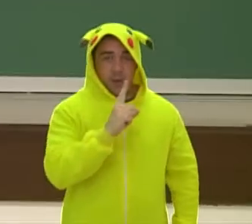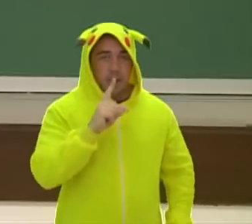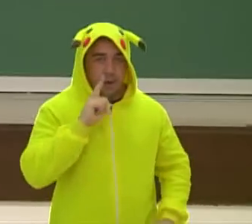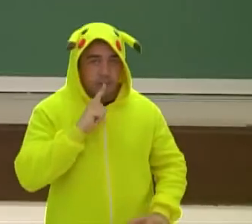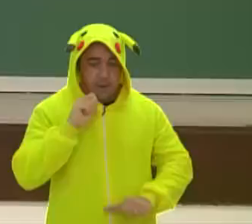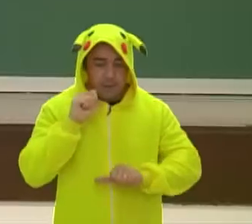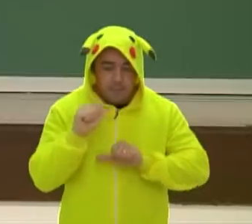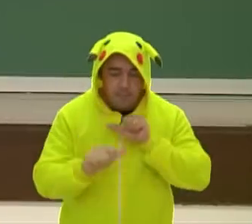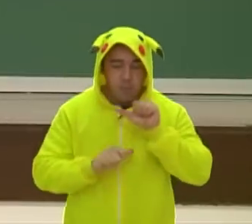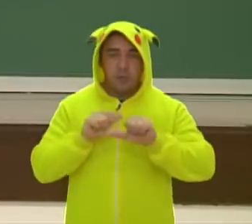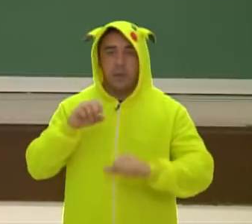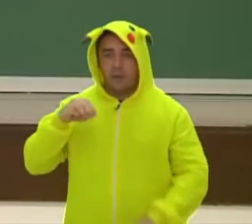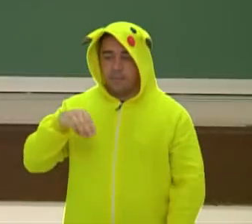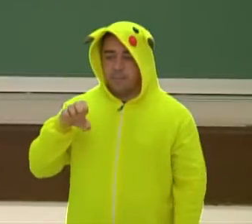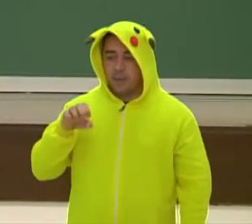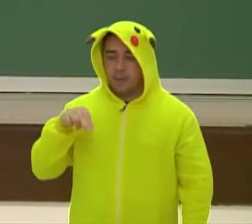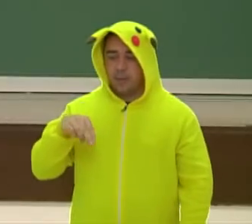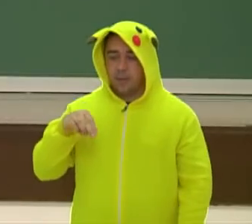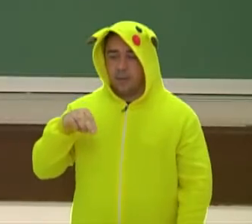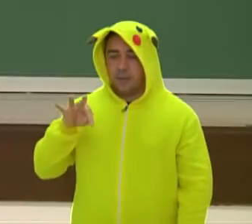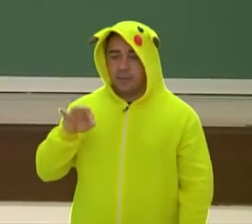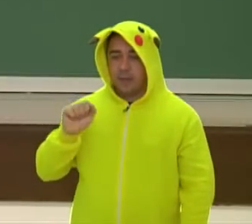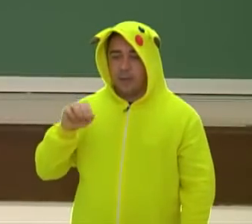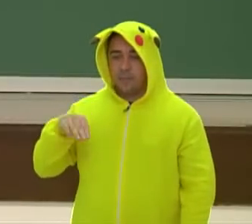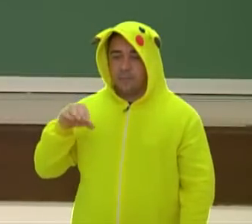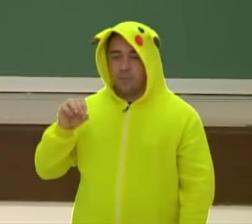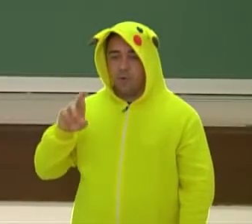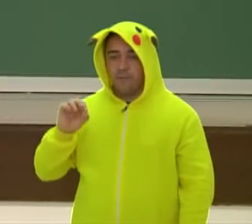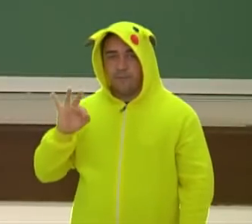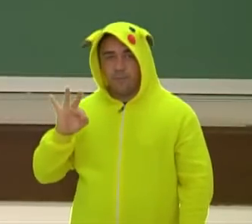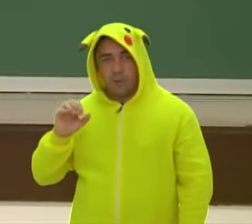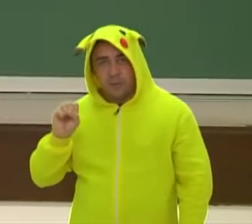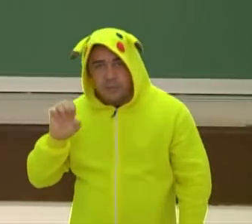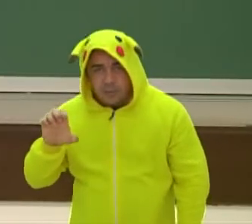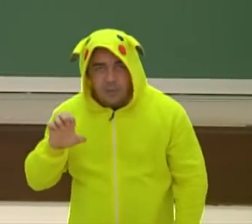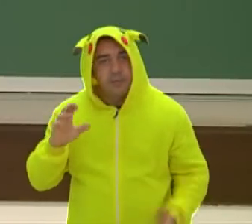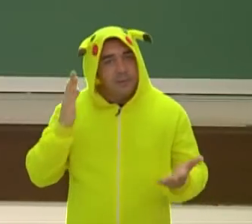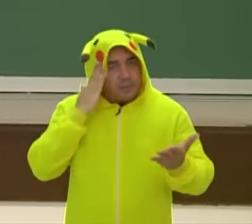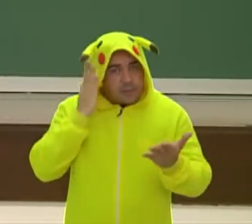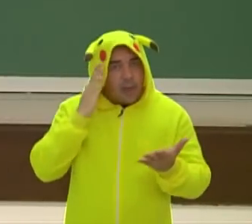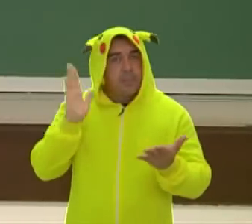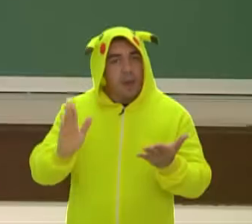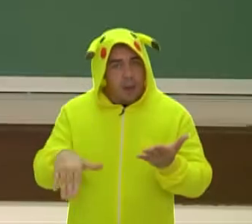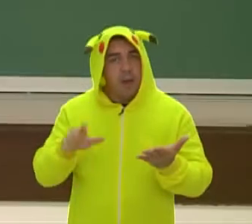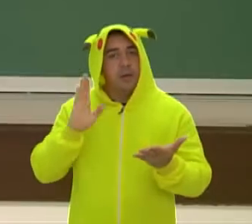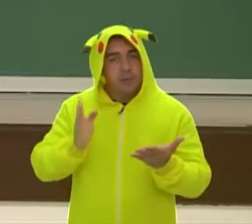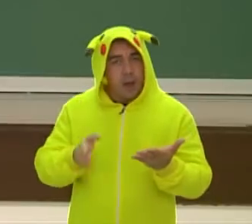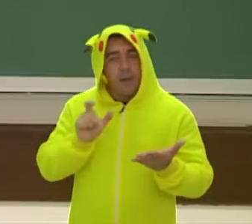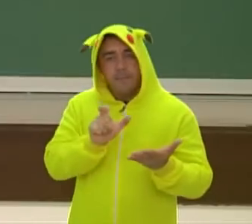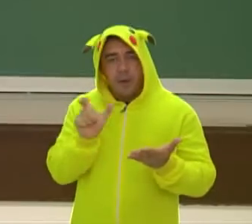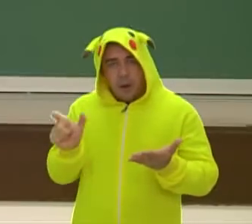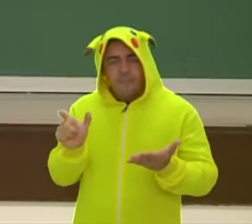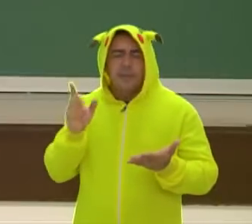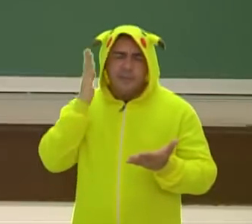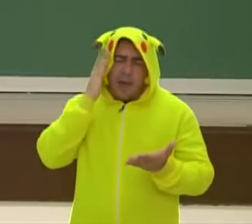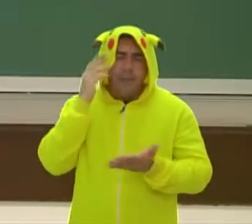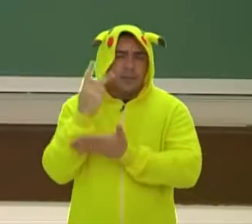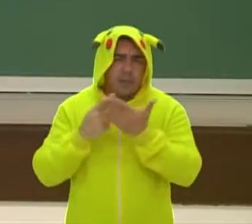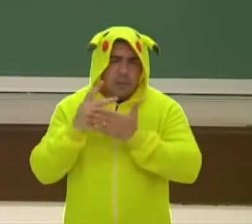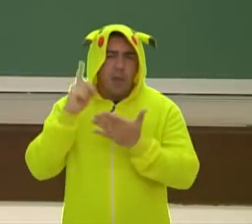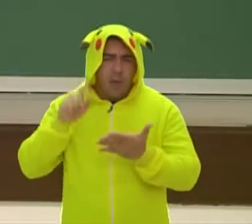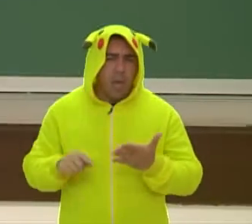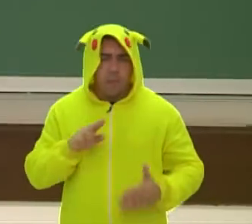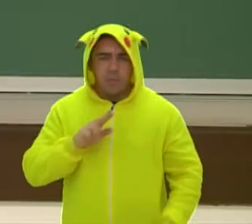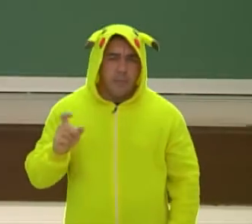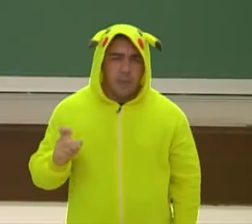metamorfoseia. Lógico que ia ficar muito feio chamar isso na franquia. Ah, ele está metamorfoseando. Mas agora você já sabe. Claro que para o desenho vai continuar sendo evolução, mas